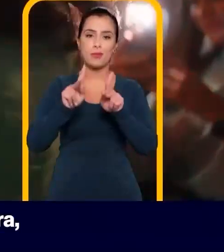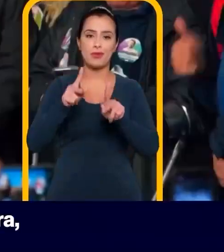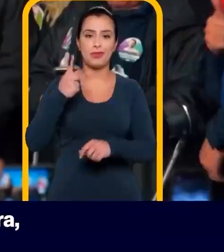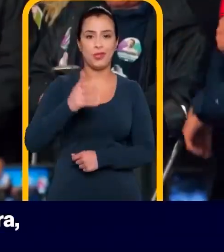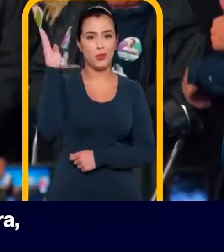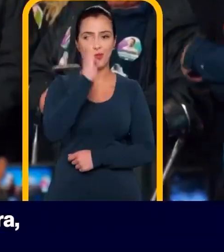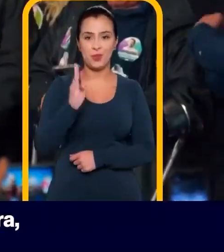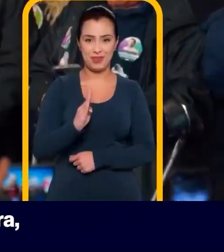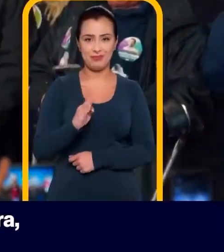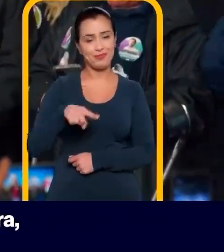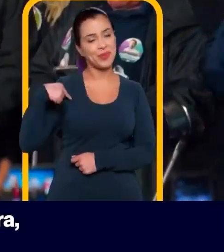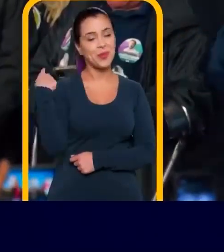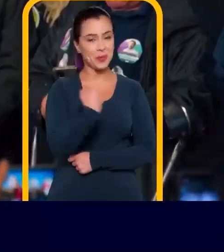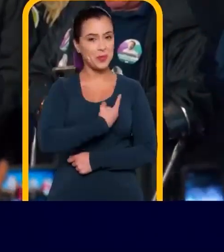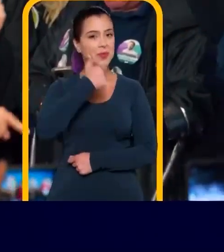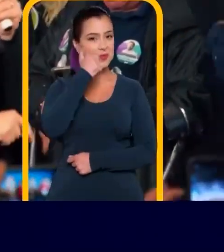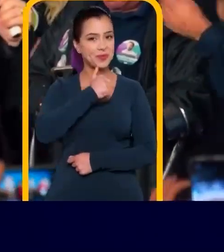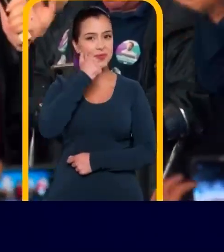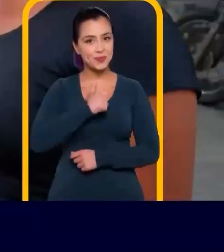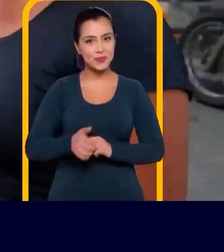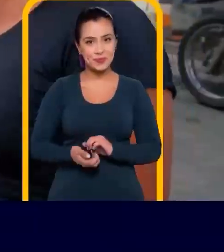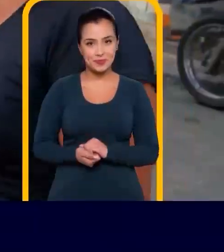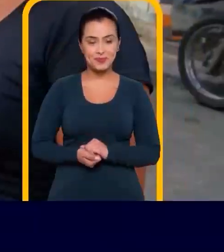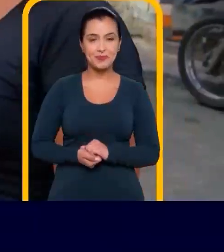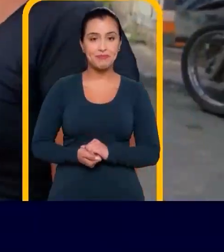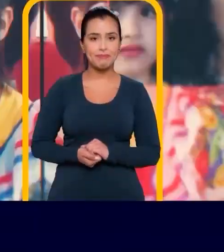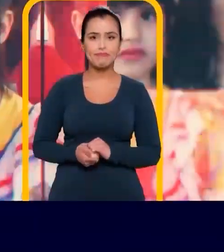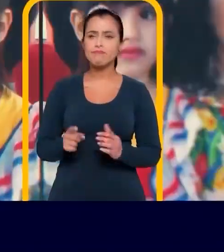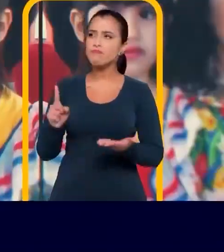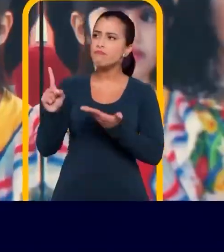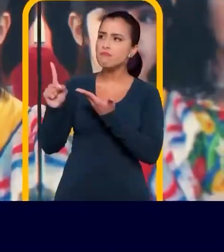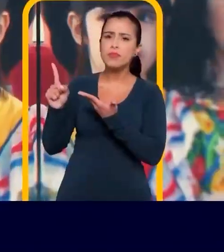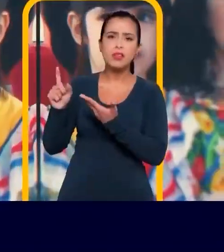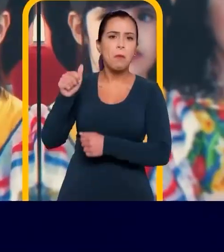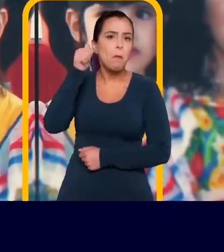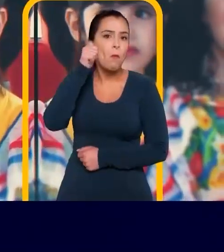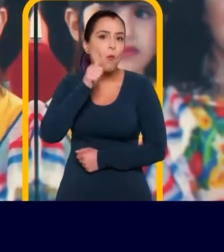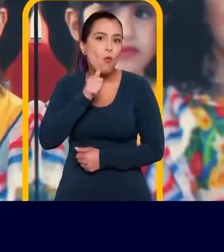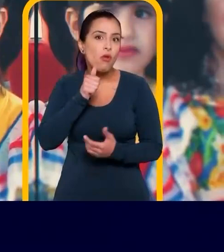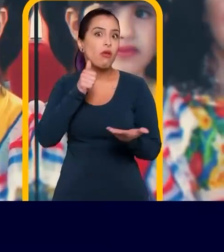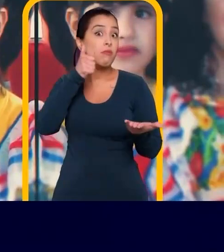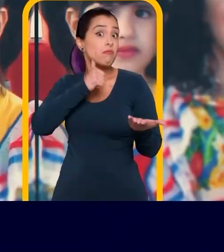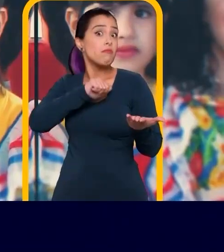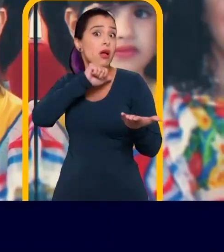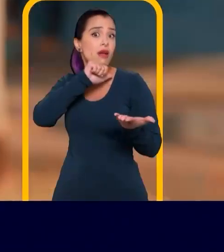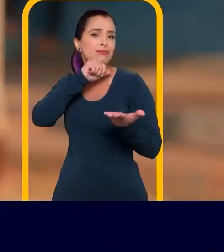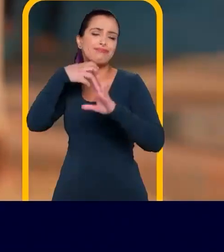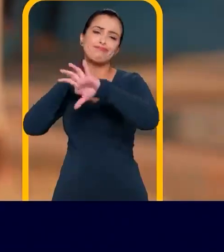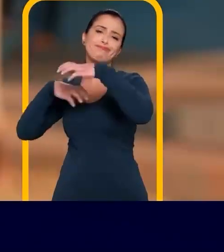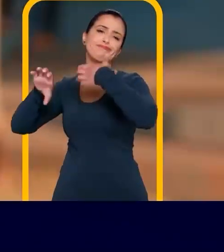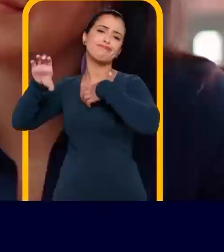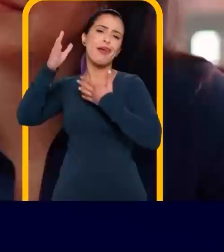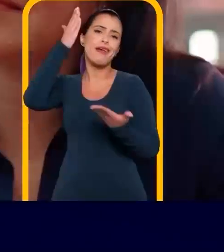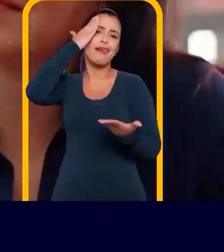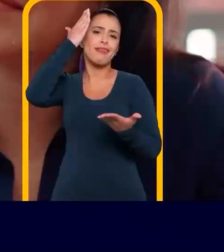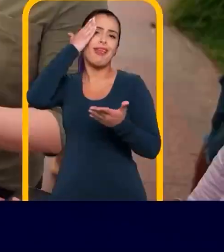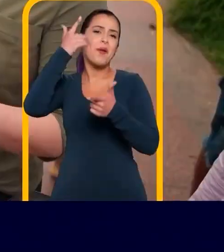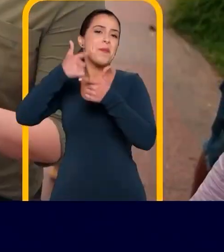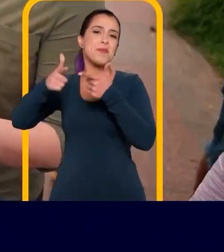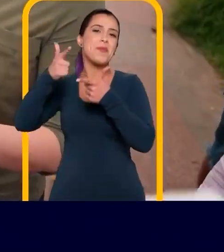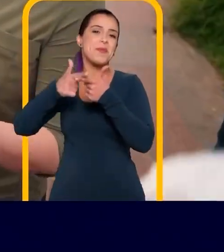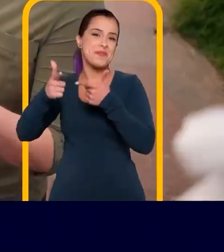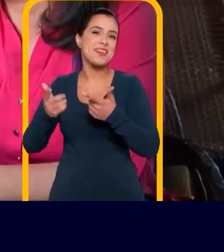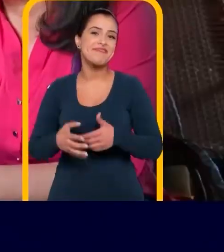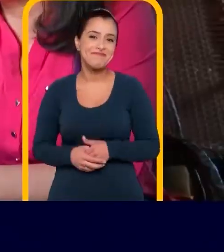da população brasileira, que são as mulheres. E ela, como mãe, como mulher, ela sabe os problemas